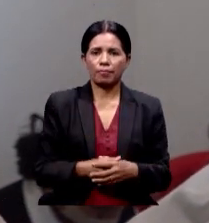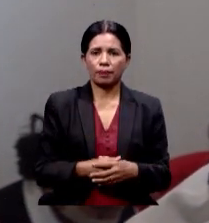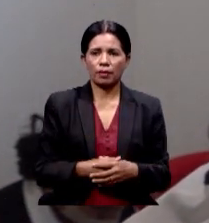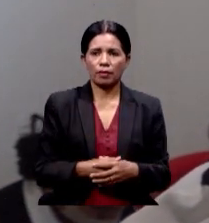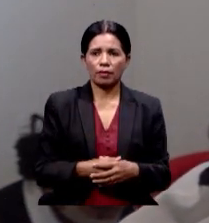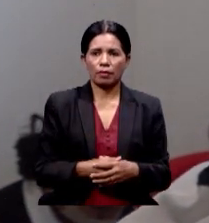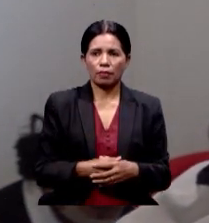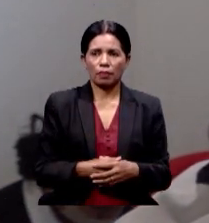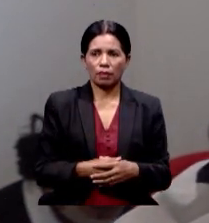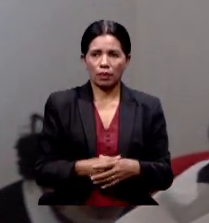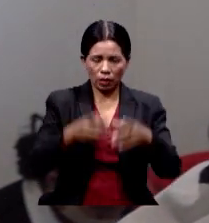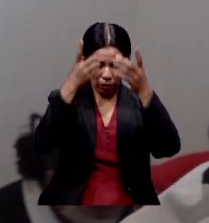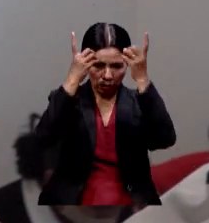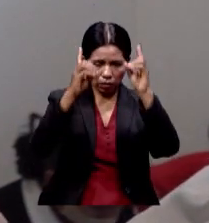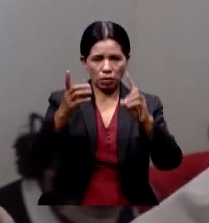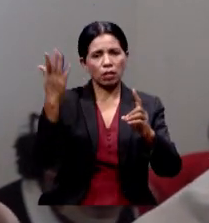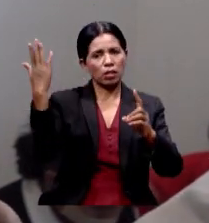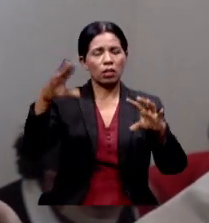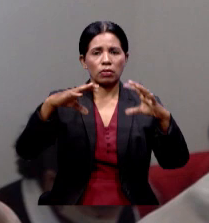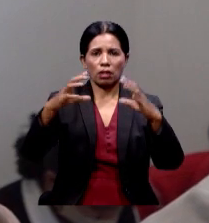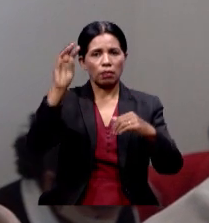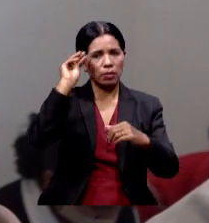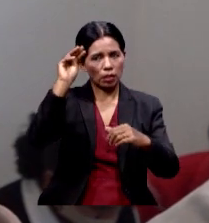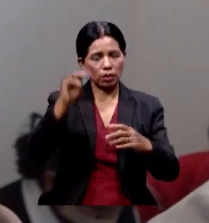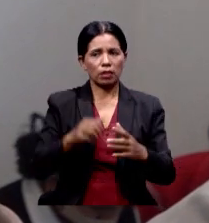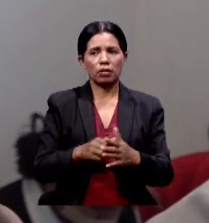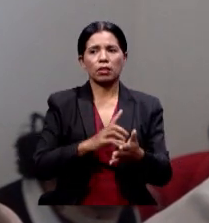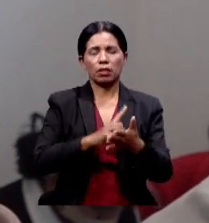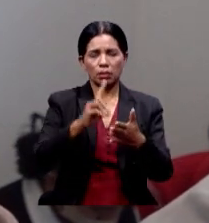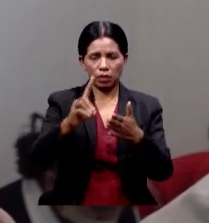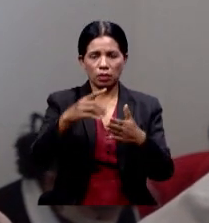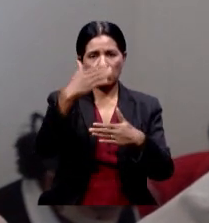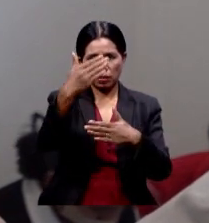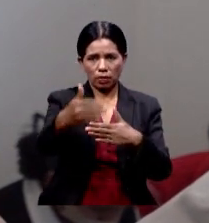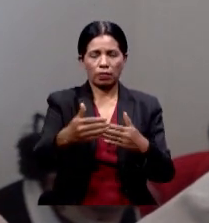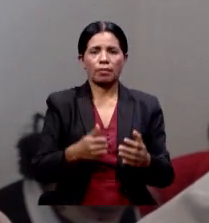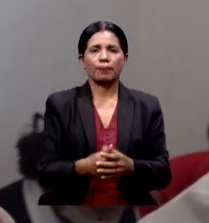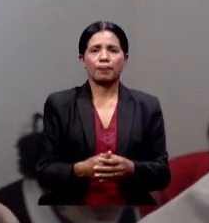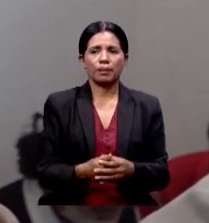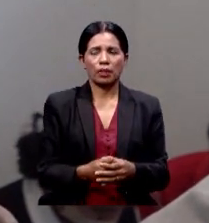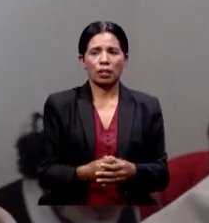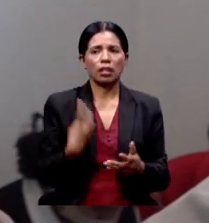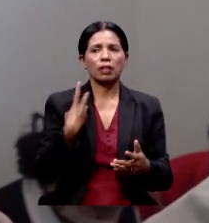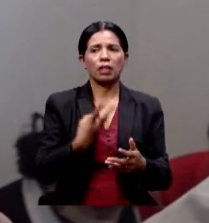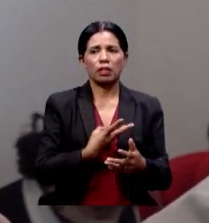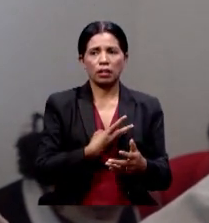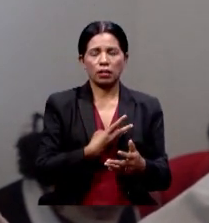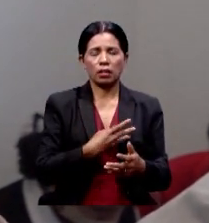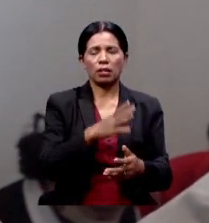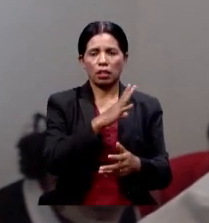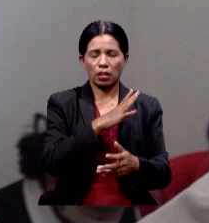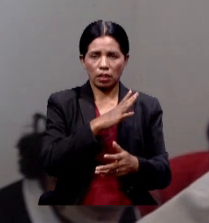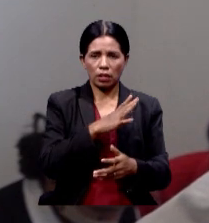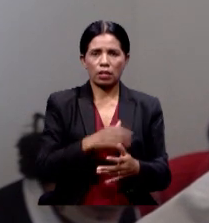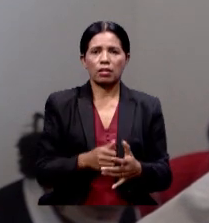seba. Decisão iha na Conselho Ministro. Semana de ik ba ne. Ne be ita se ini medidas de intervenção